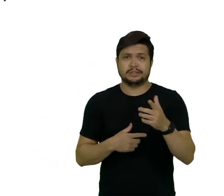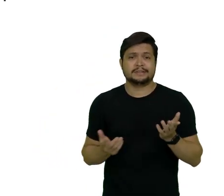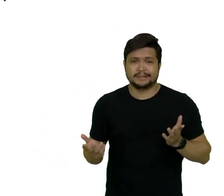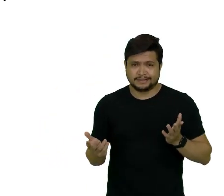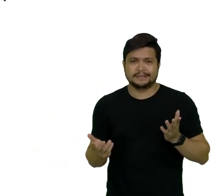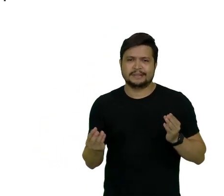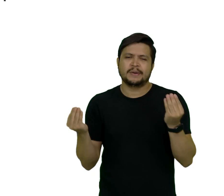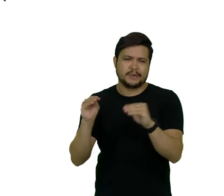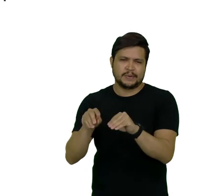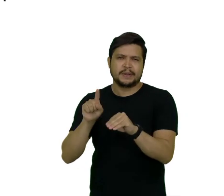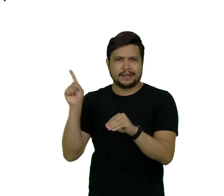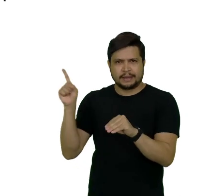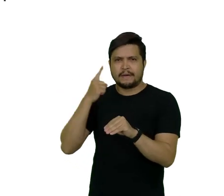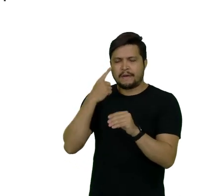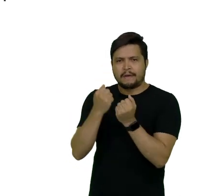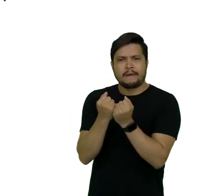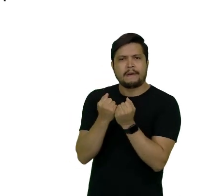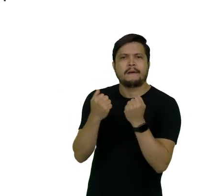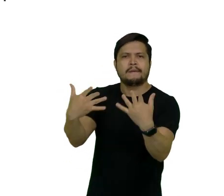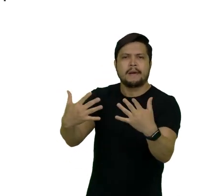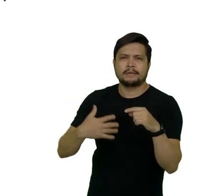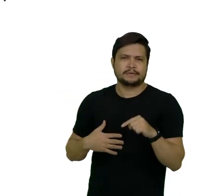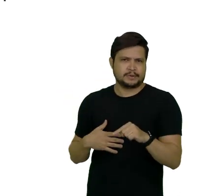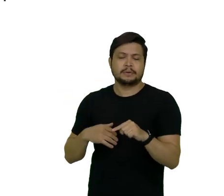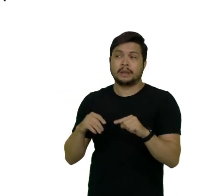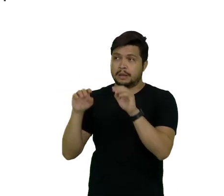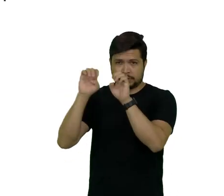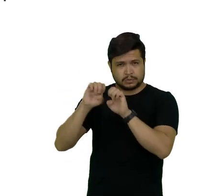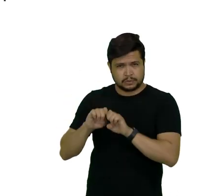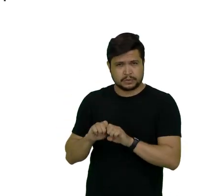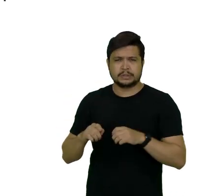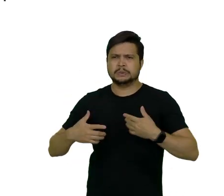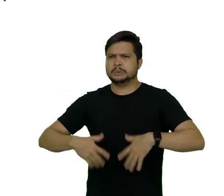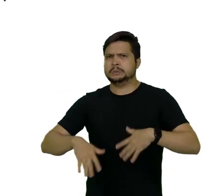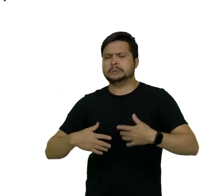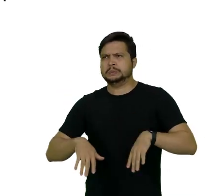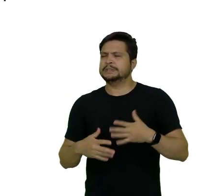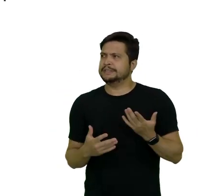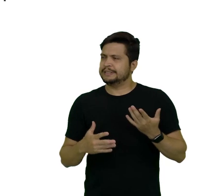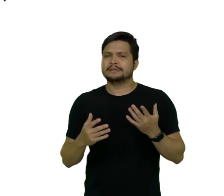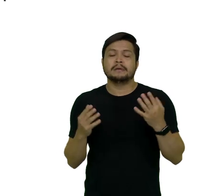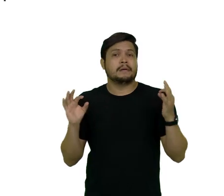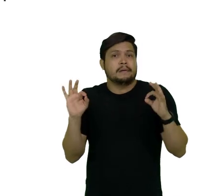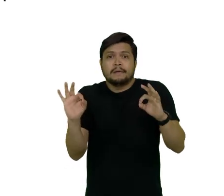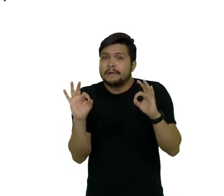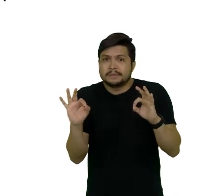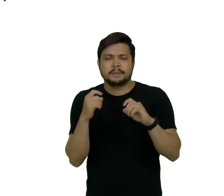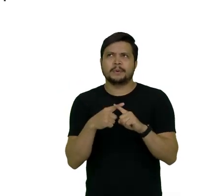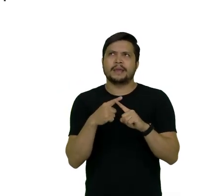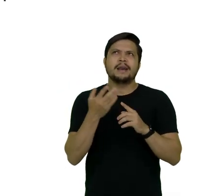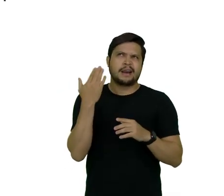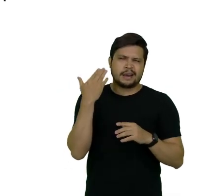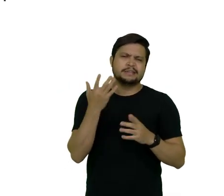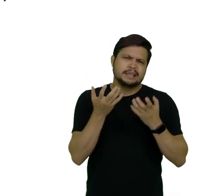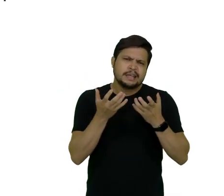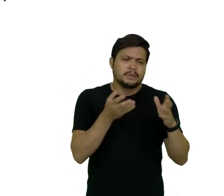a gente não tinha. Então, eu coloquei até aqui o nosso auditório, que é uma infraestrutura até para além daquilo